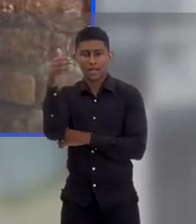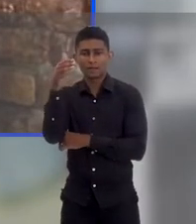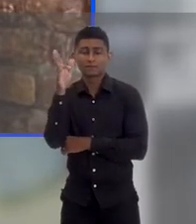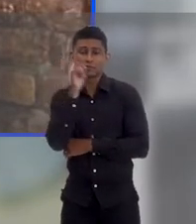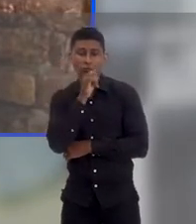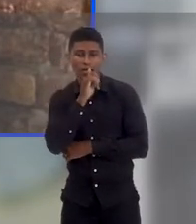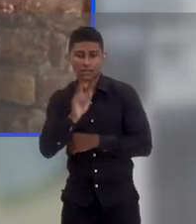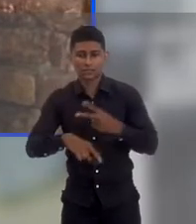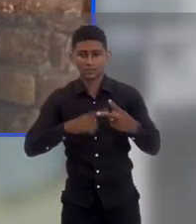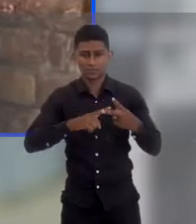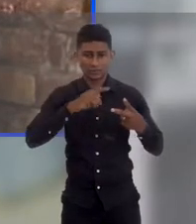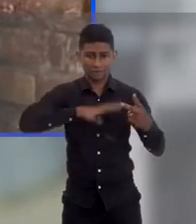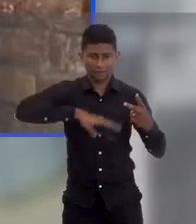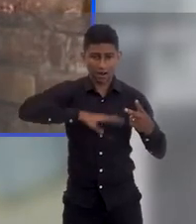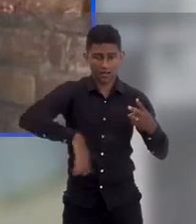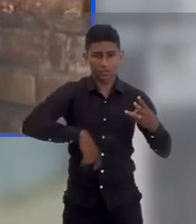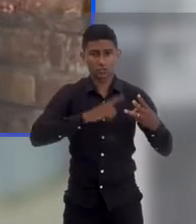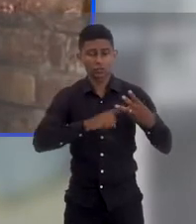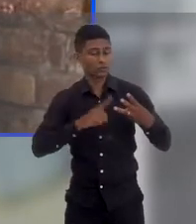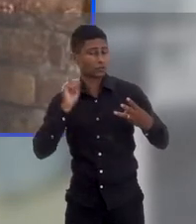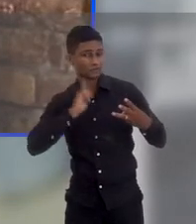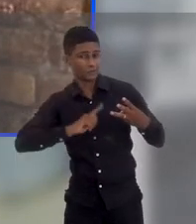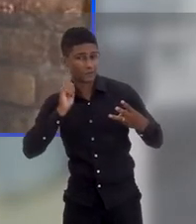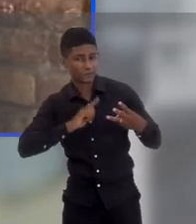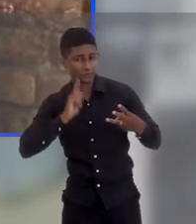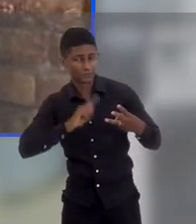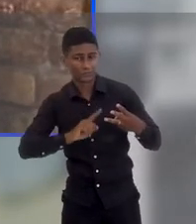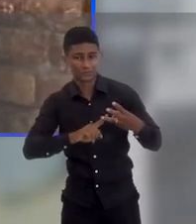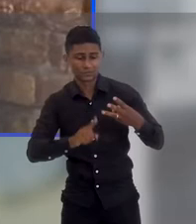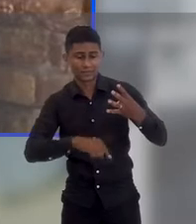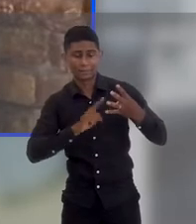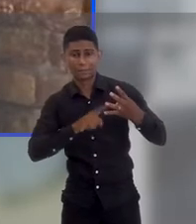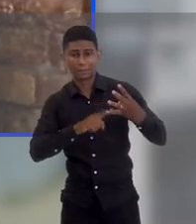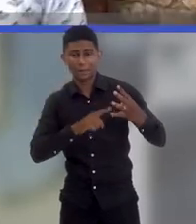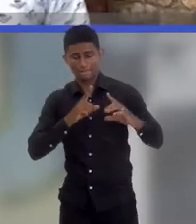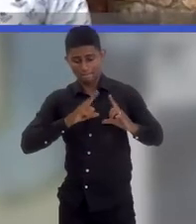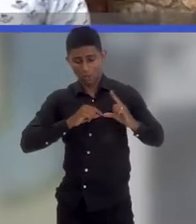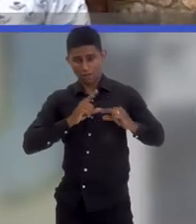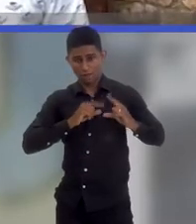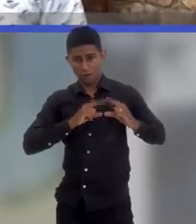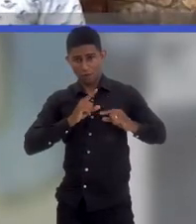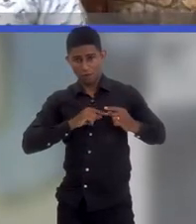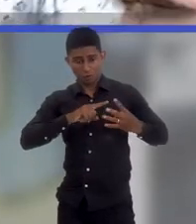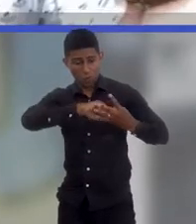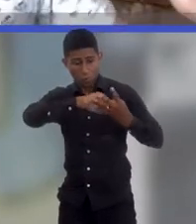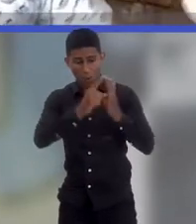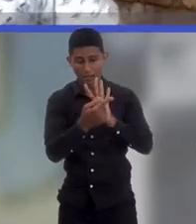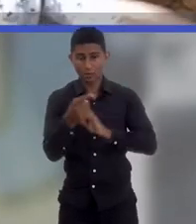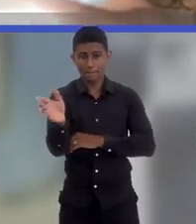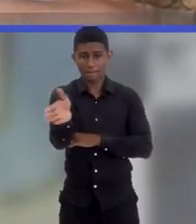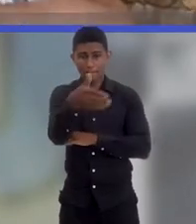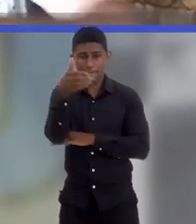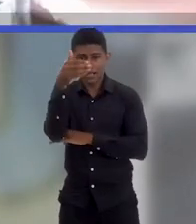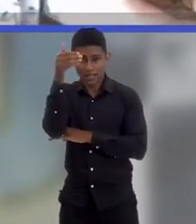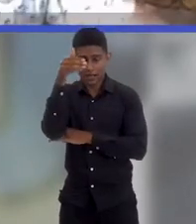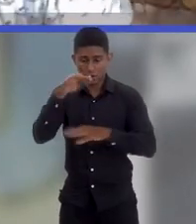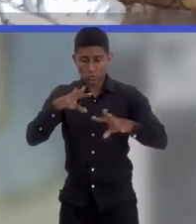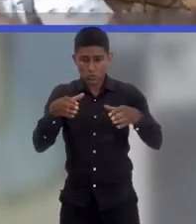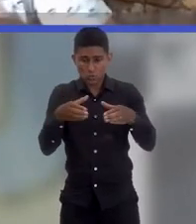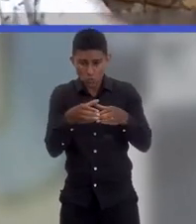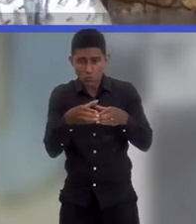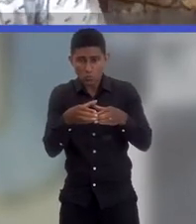do Fluminense, bandeiras do Vasco, bandeiras do Flamengo e do Botafogo, numa mesma ala, com